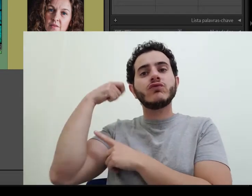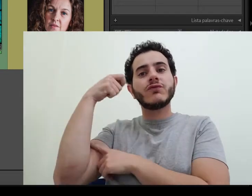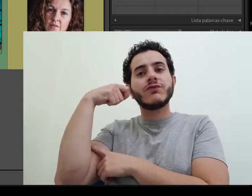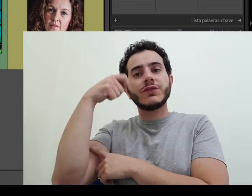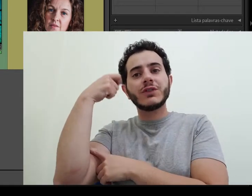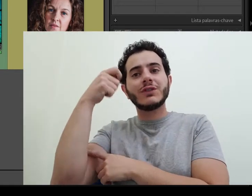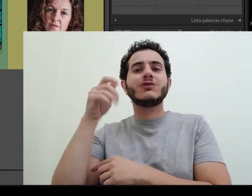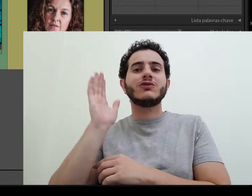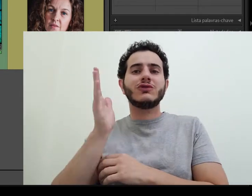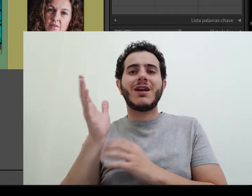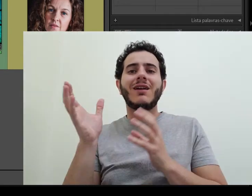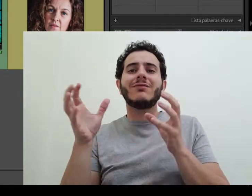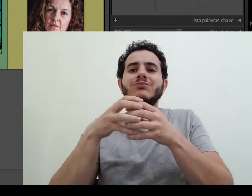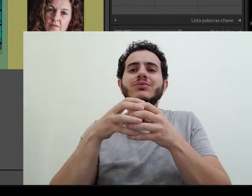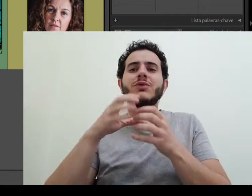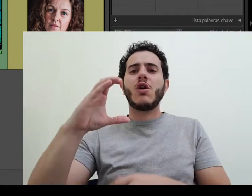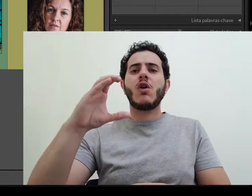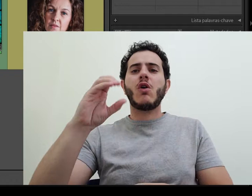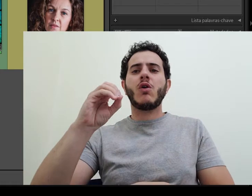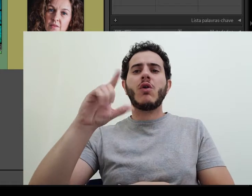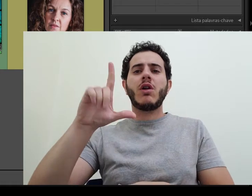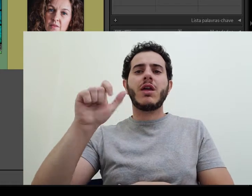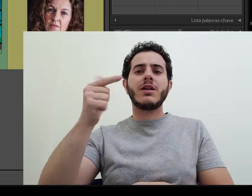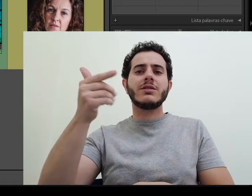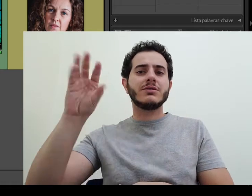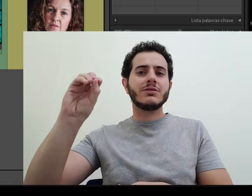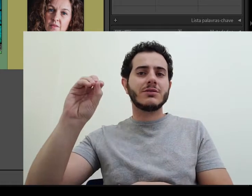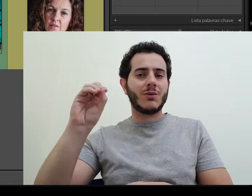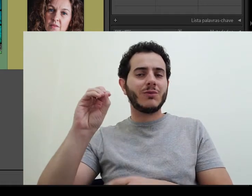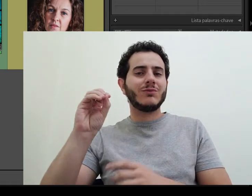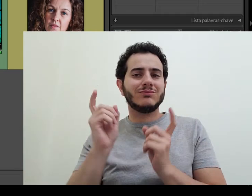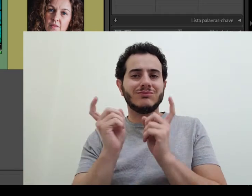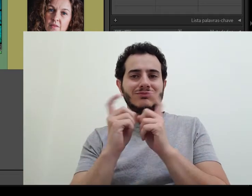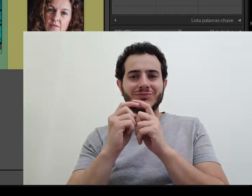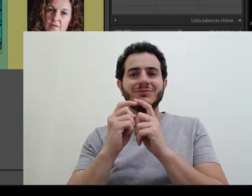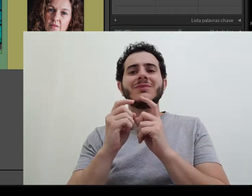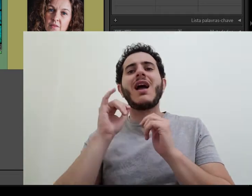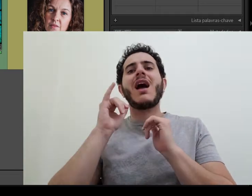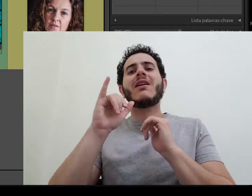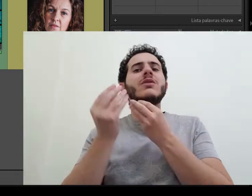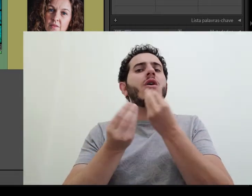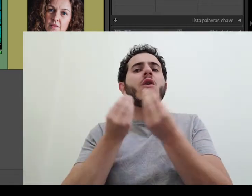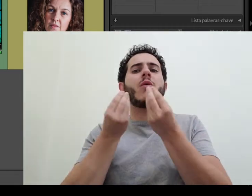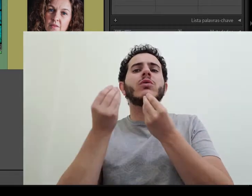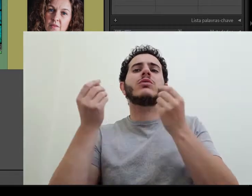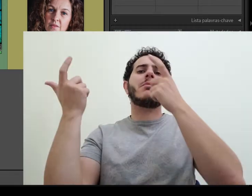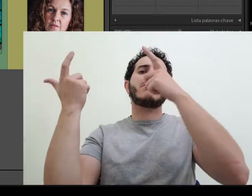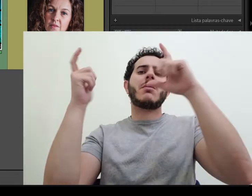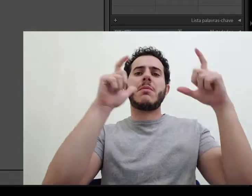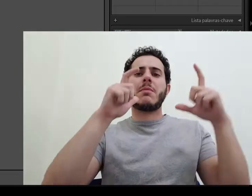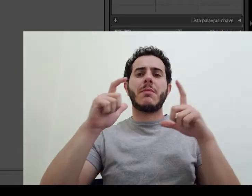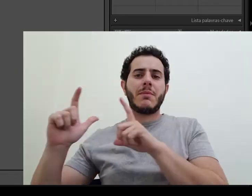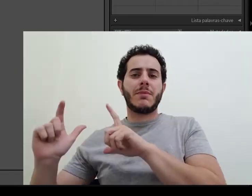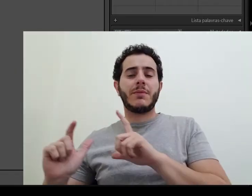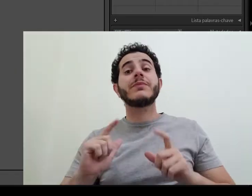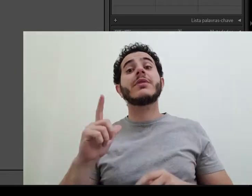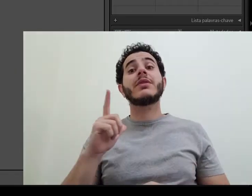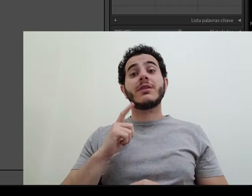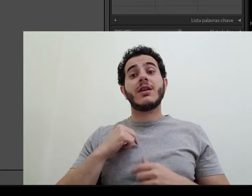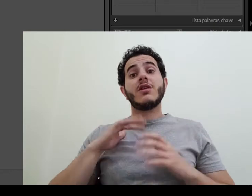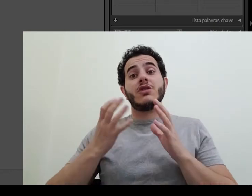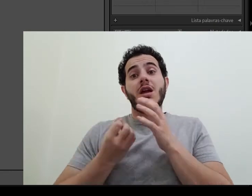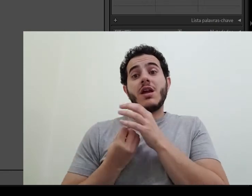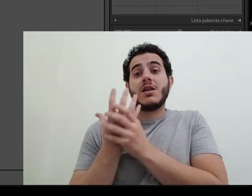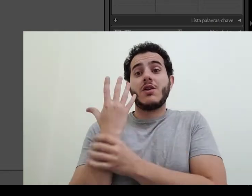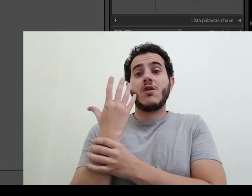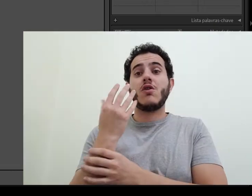nossas coleções, né? Expliquei a diferença do catálogo e das nossas coleções. E já criei inclusive uma coleção chamada Natureza, aqui